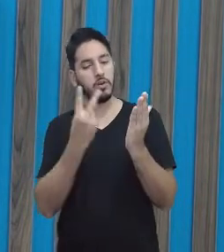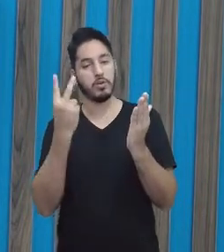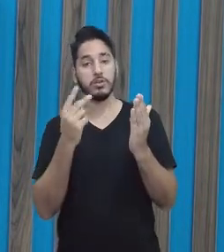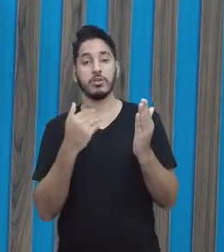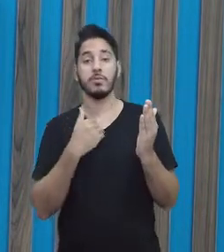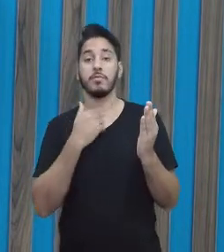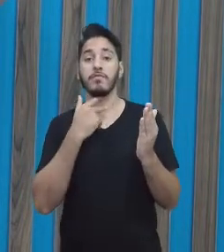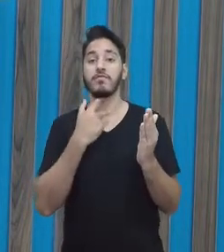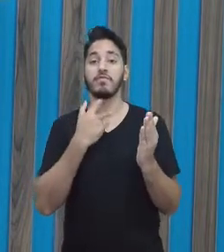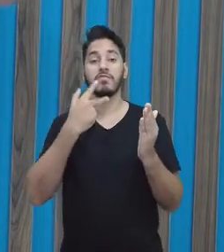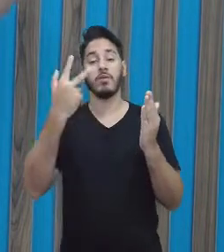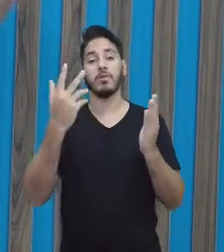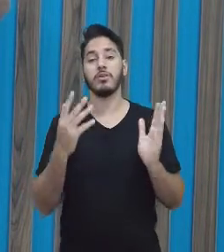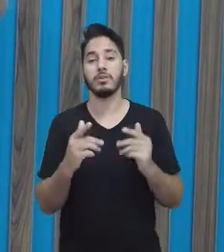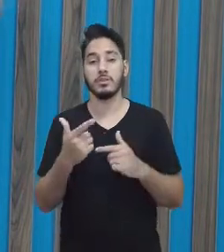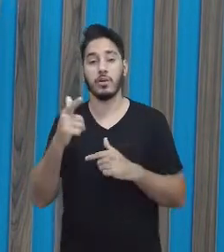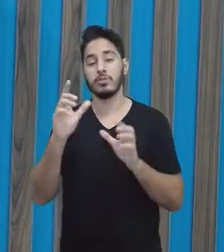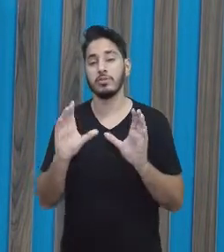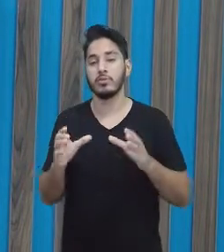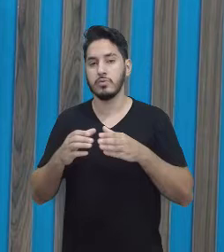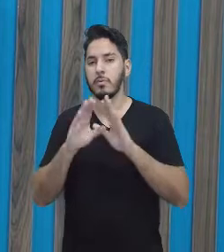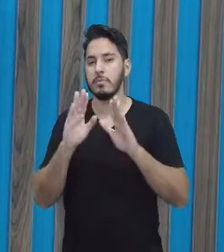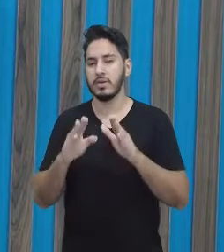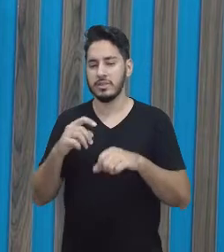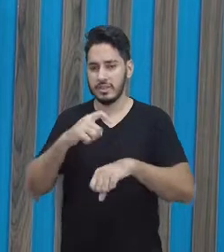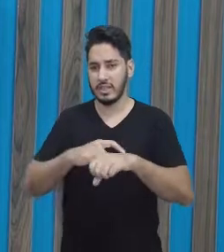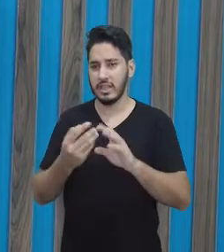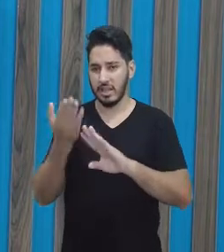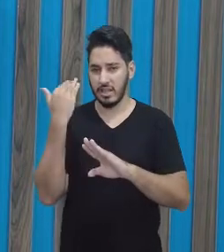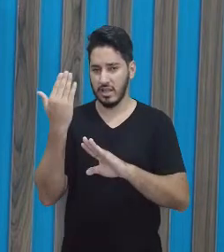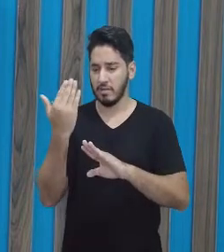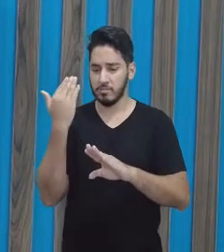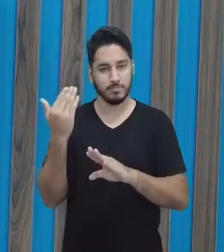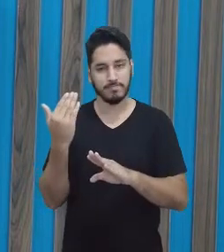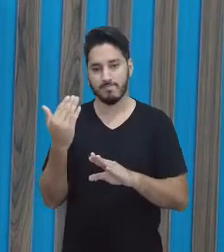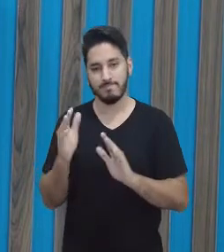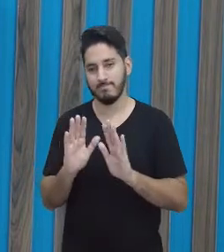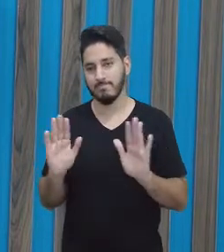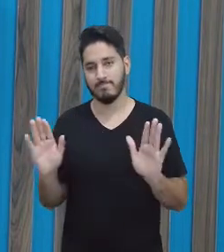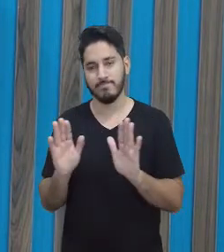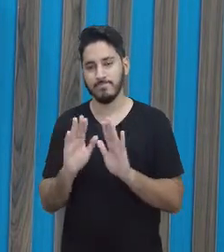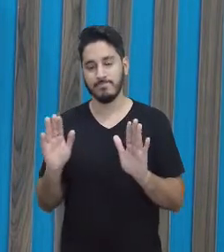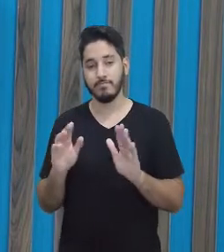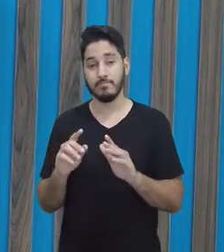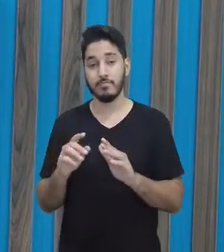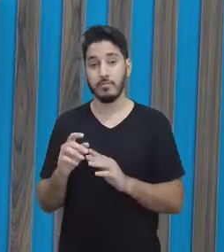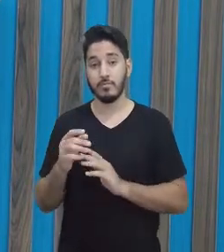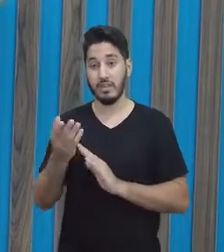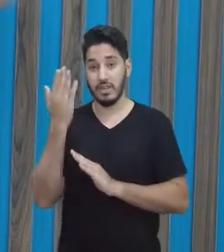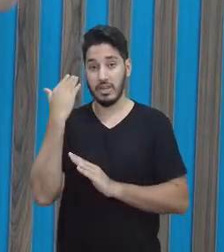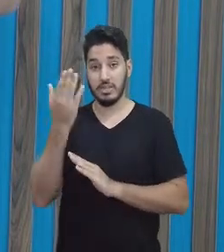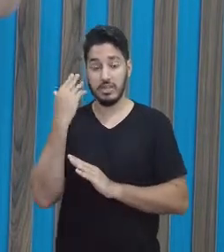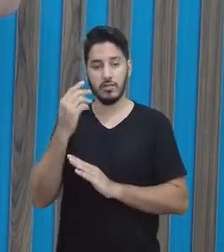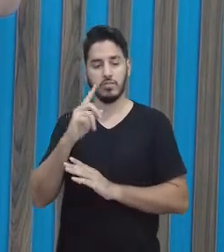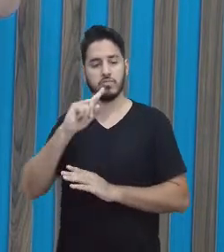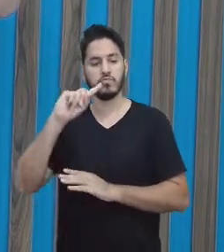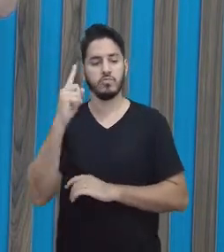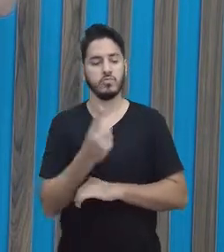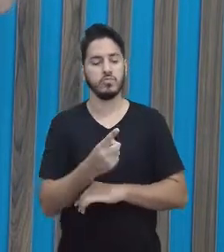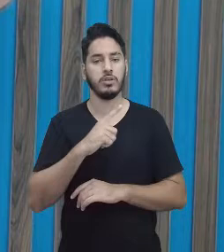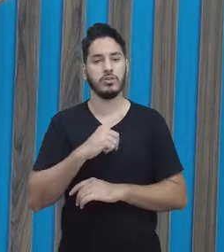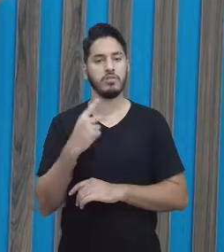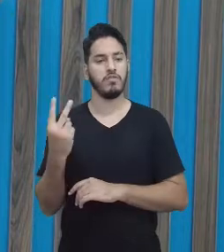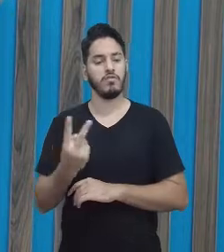voz a outros grupos, mas naquela época não era assim. quem ditava as regras do que tinha